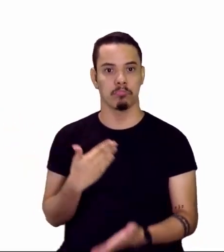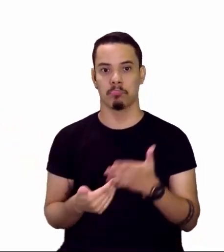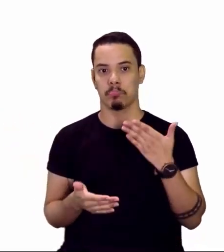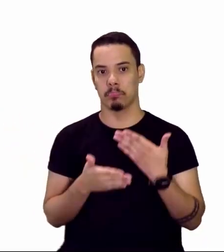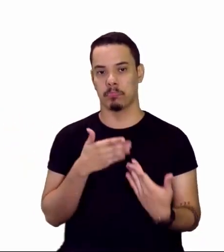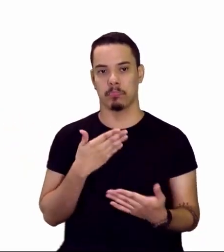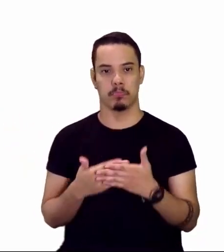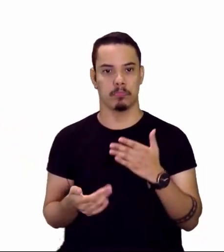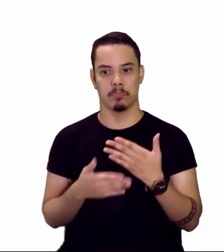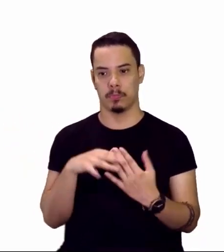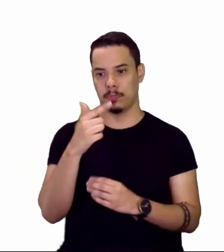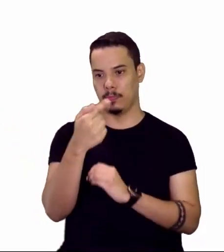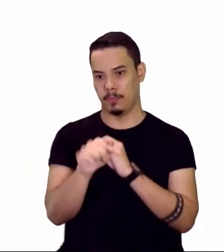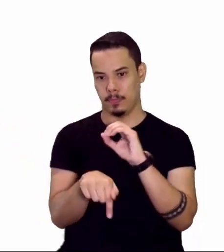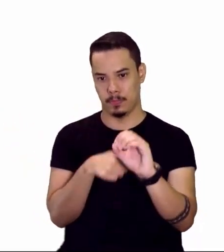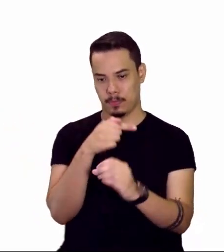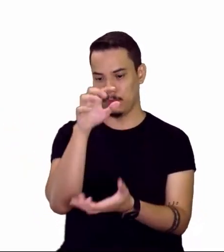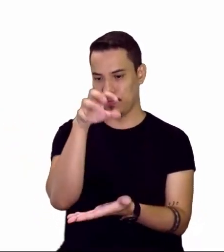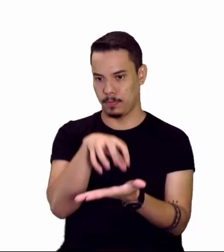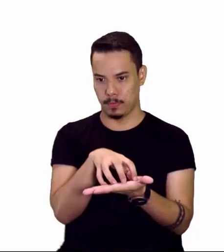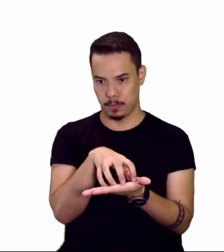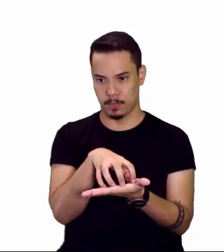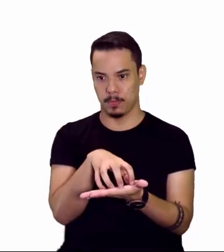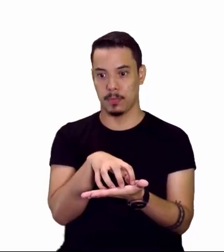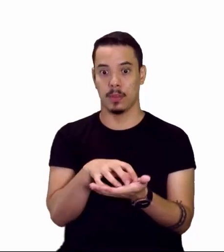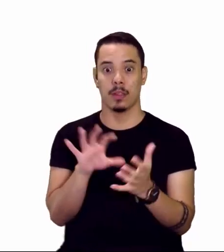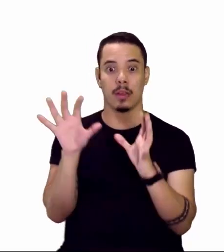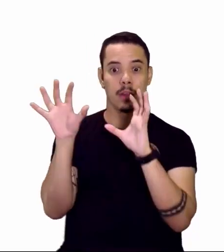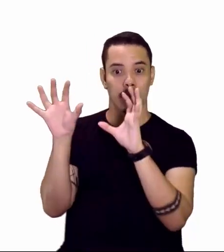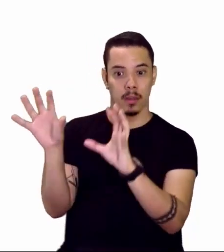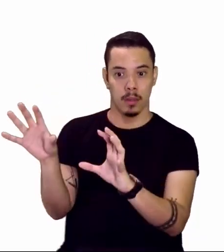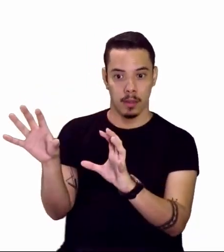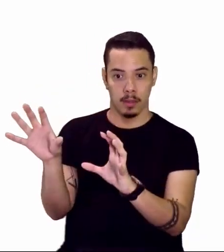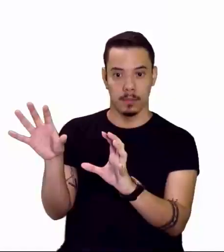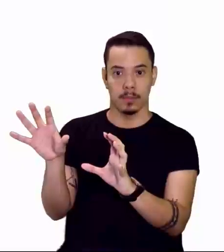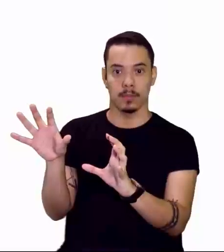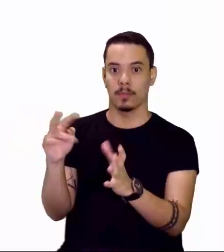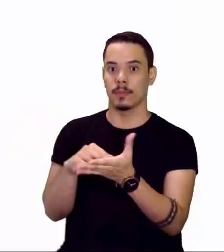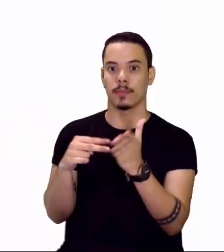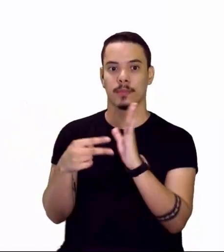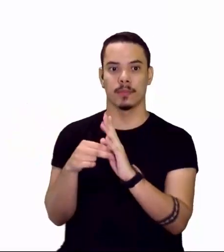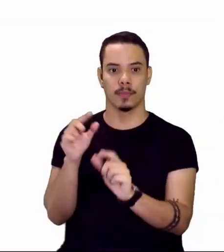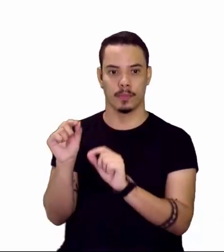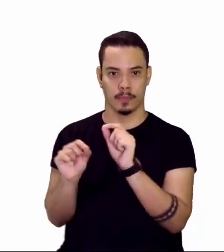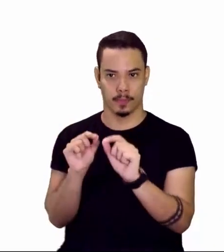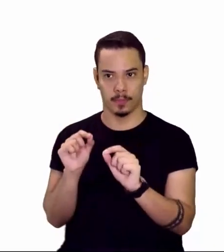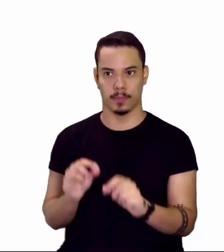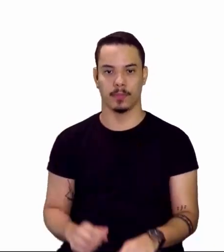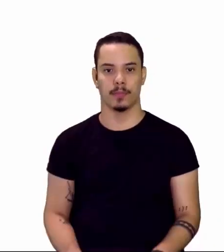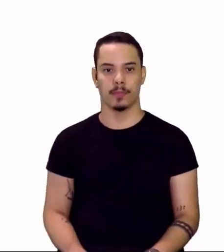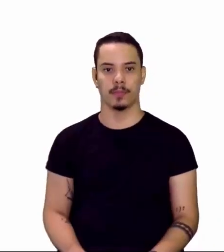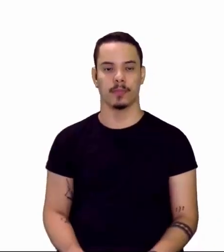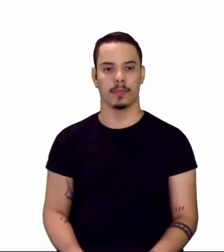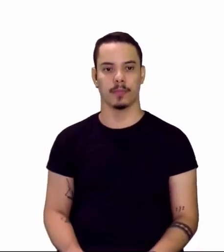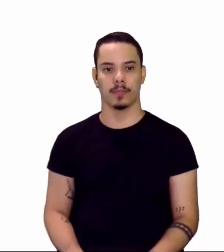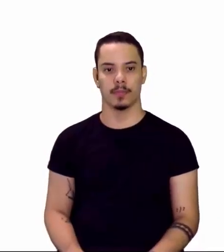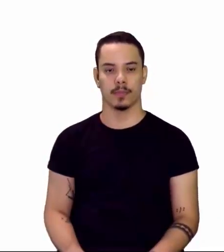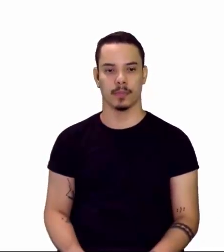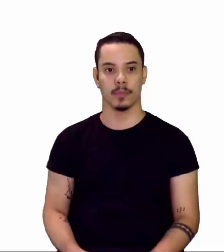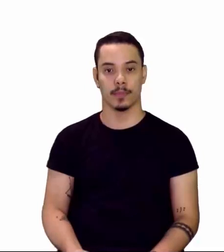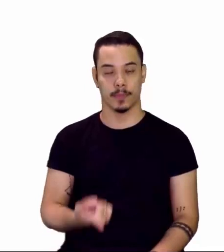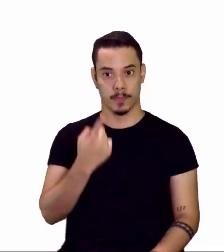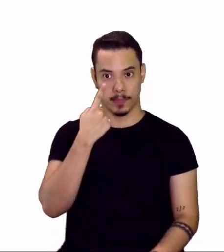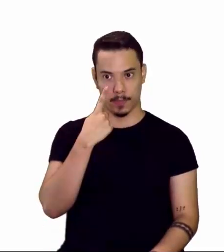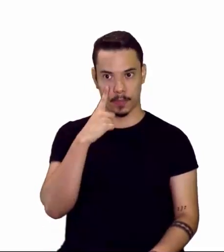independente do átomo central. Sendo assim, olha assim, aqui nós